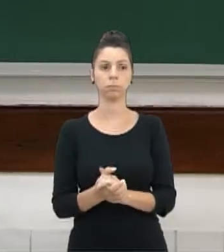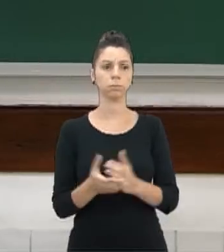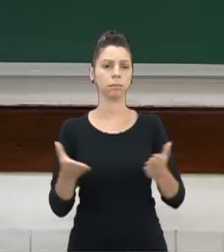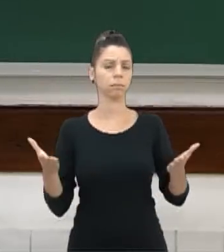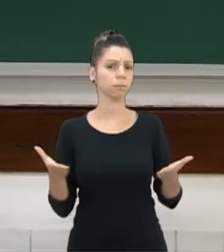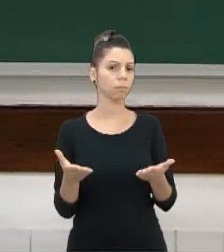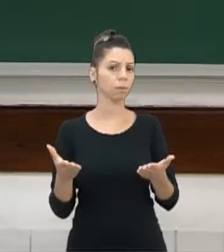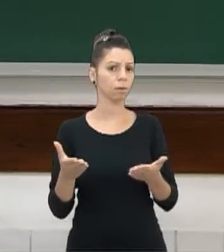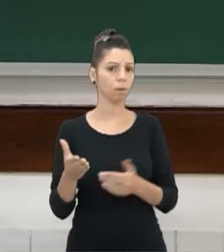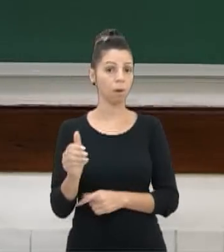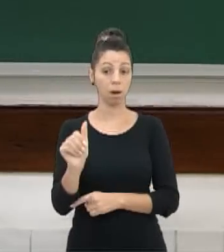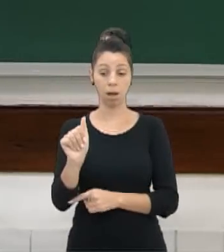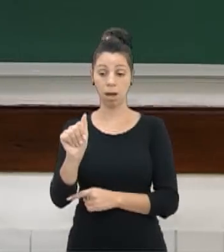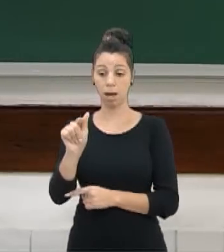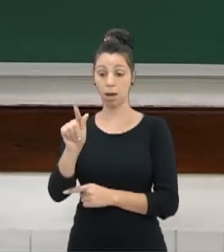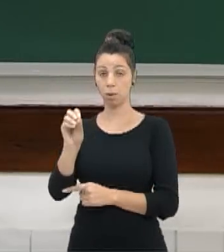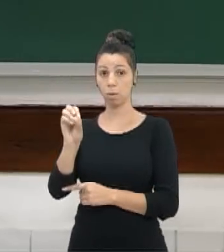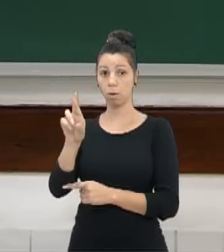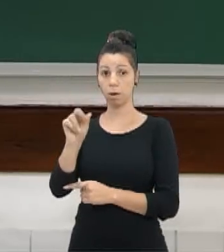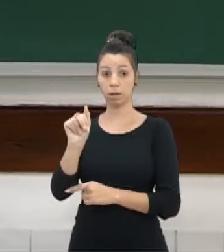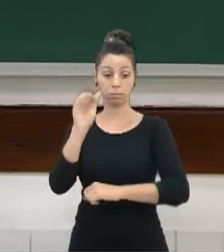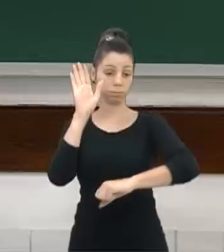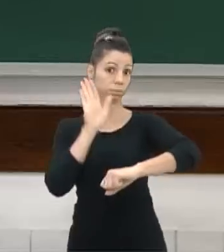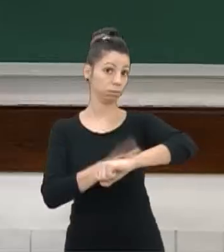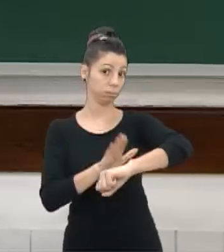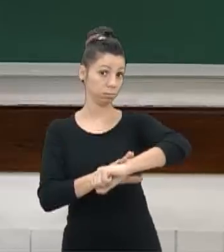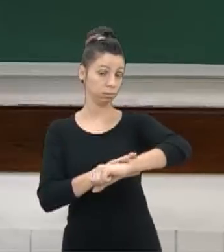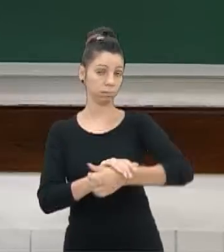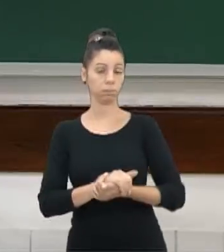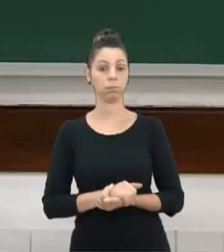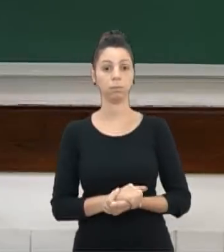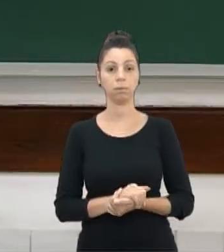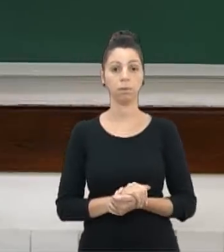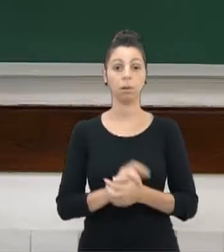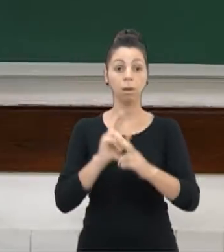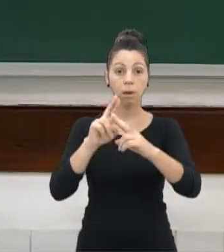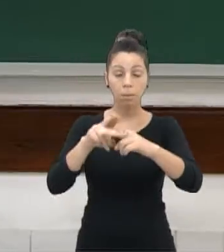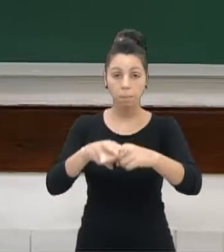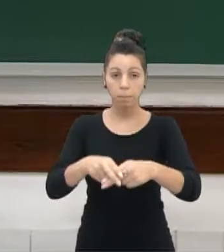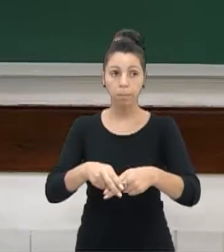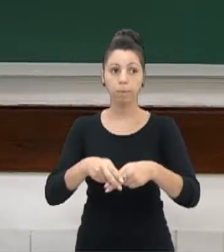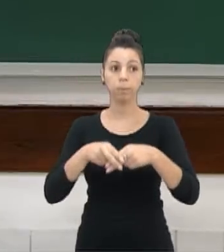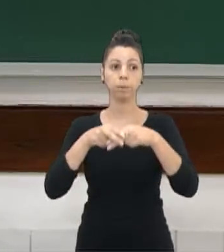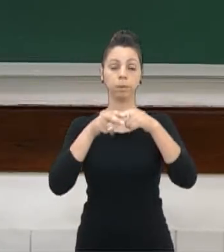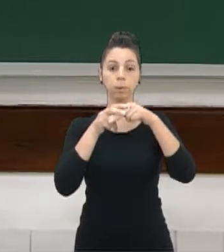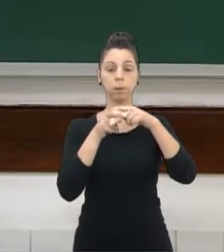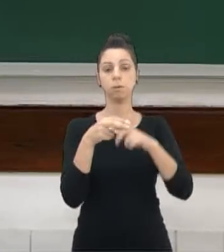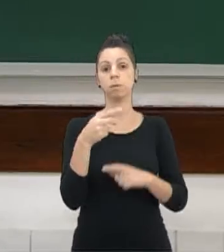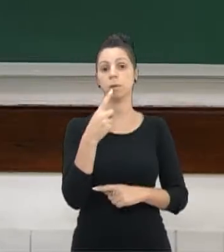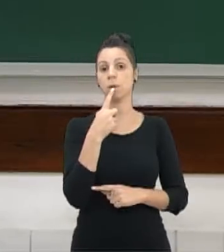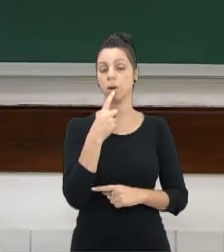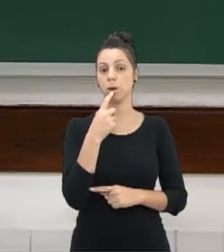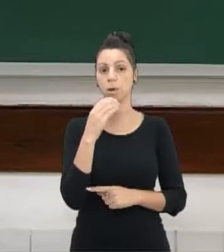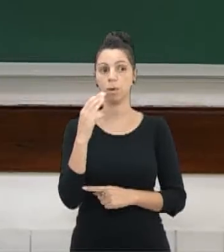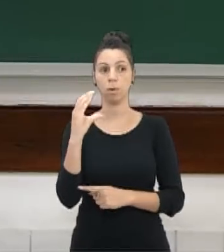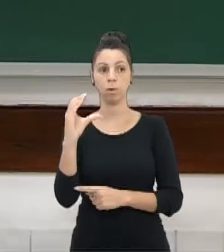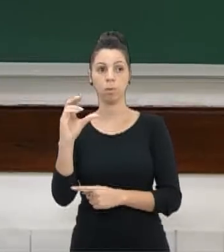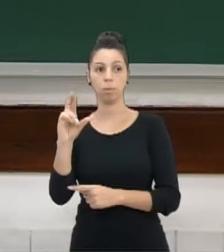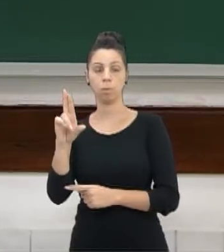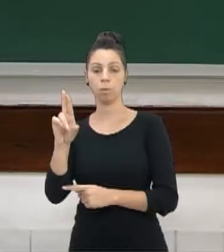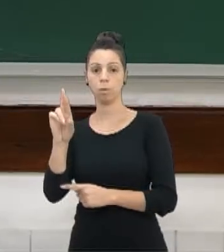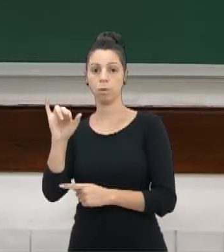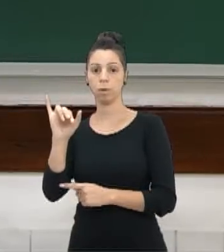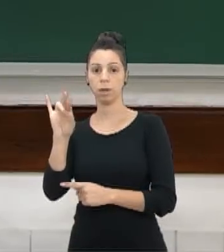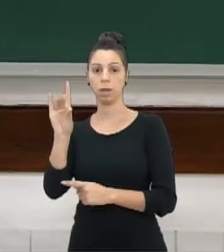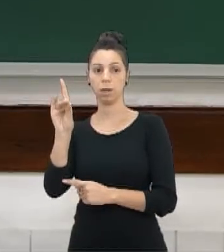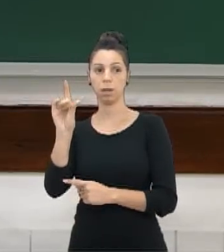Agora, de tempo. Por isso, cuidadosamente, em vermelho é o gabarito, tá? Então, cuidadosamente é o quê?